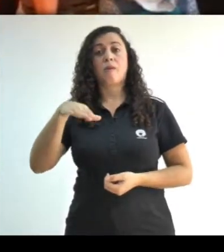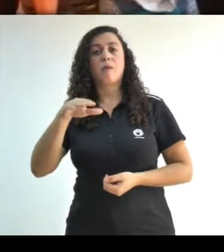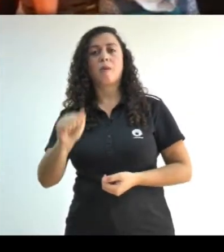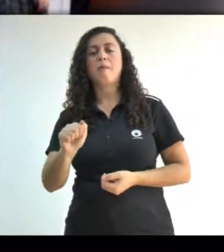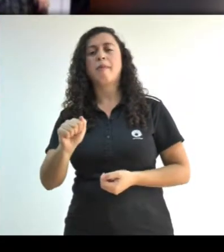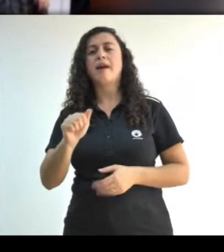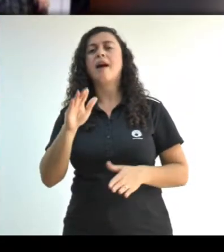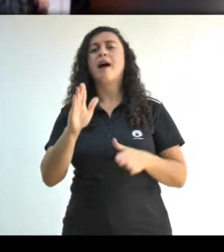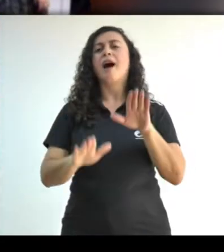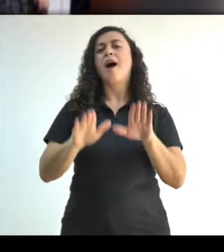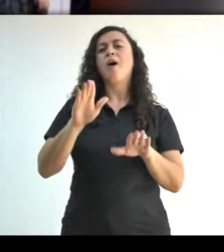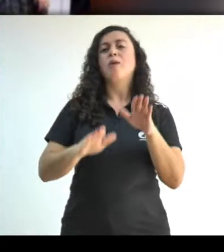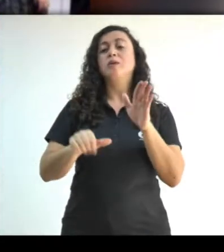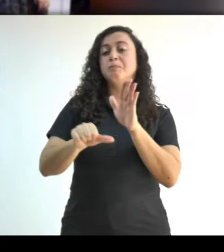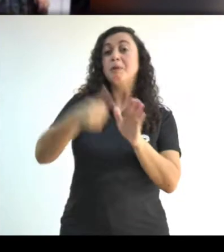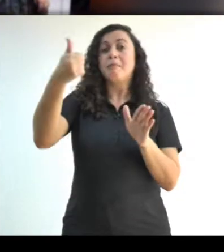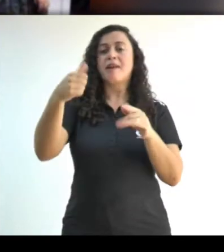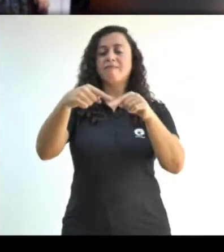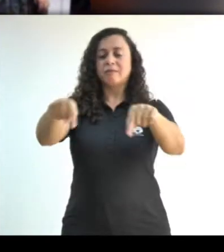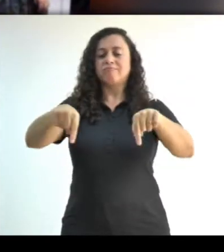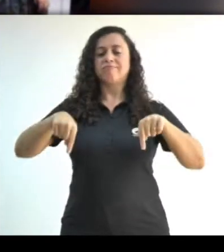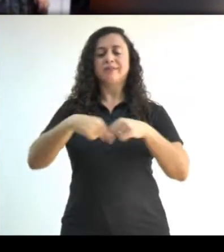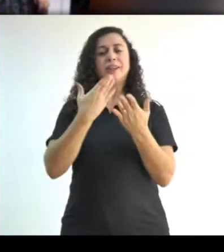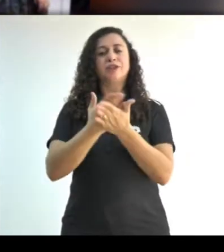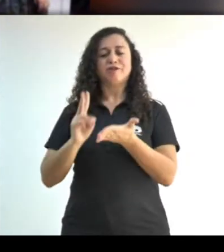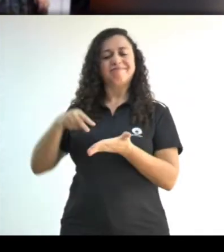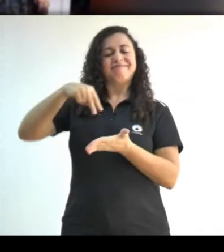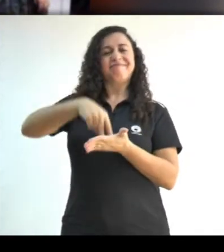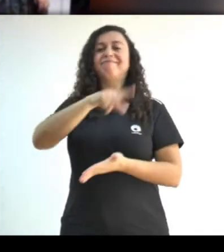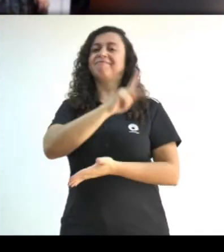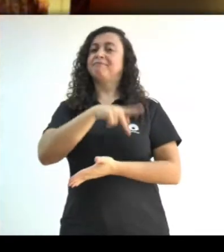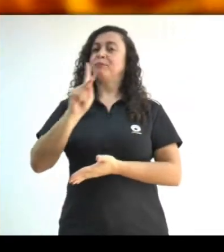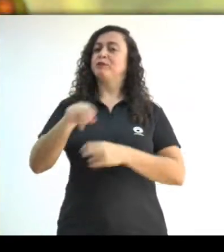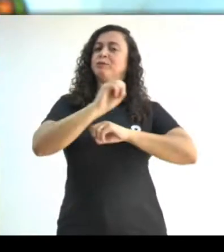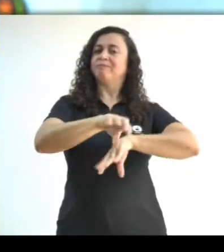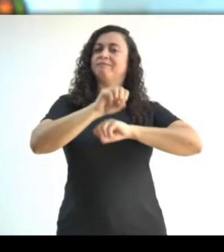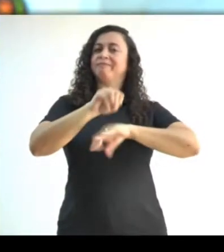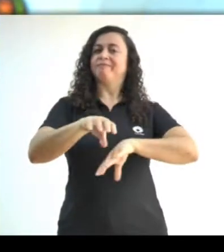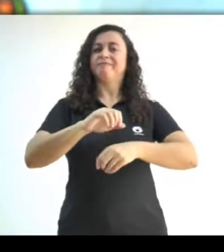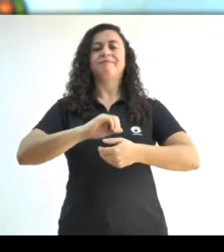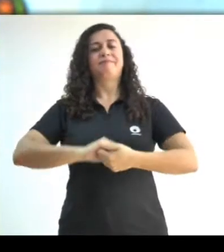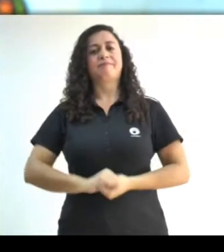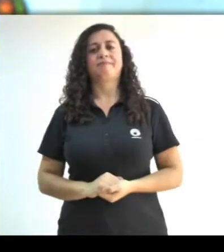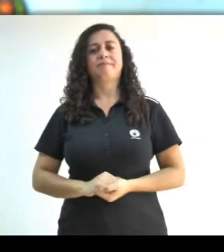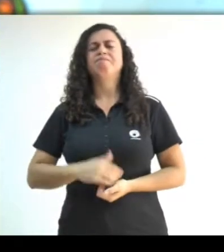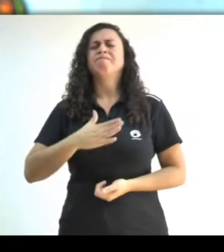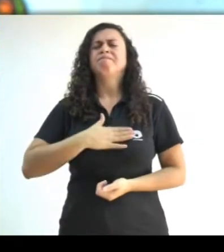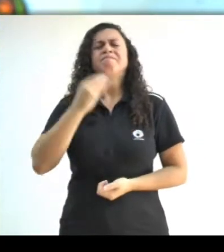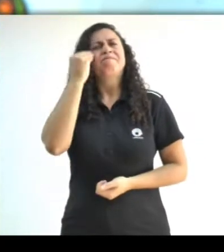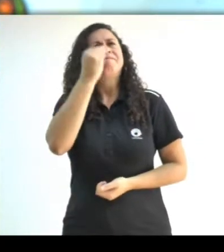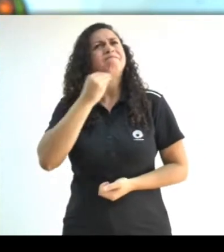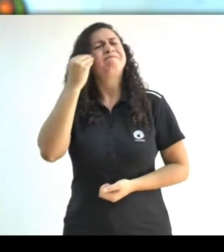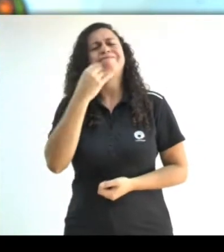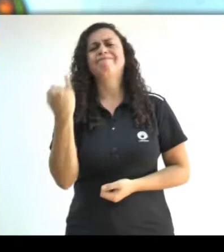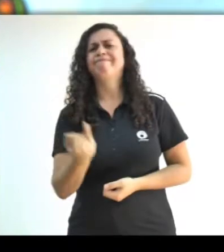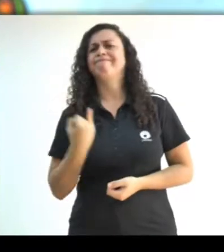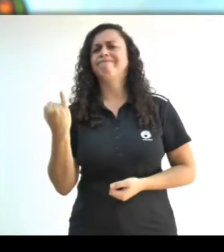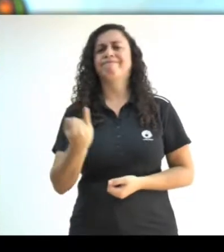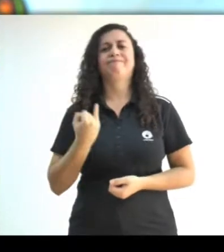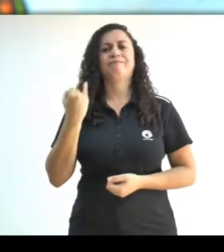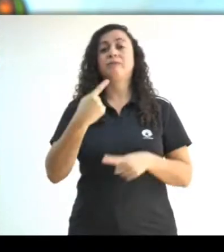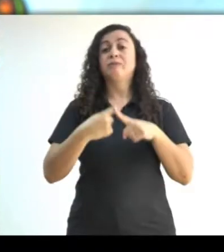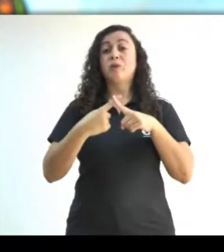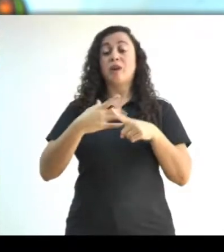primeira oportunidade de pisar a sala de aula como educador. A experiência para mim é fundamental, porque a experiência